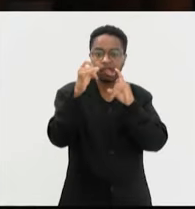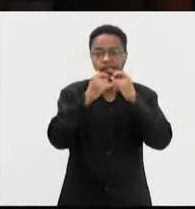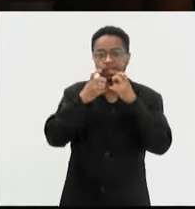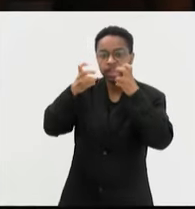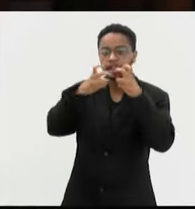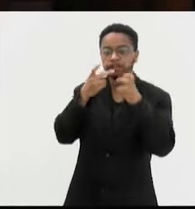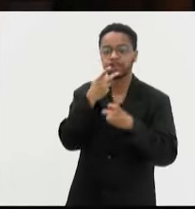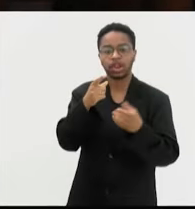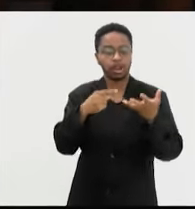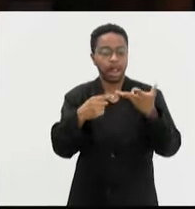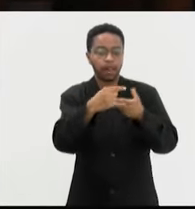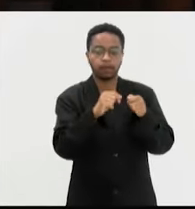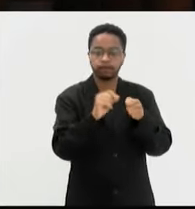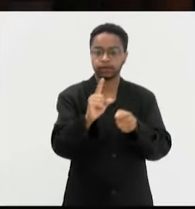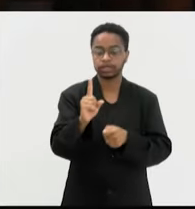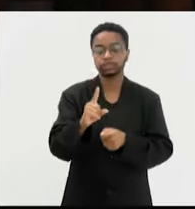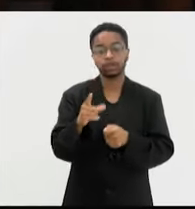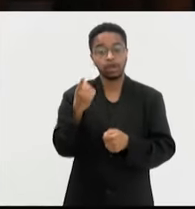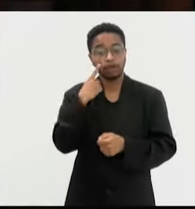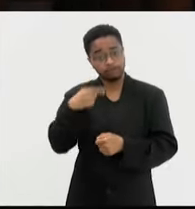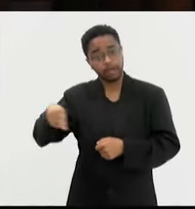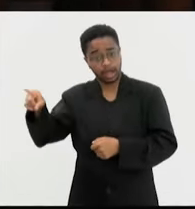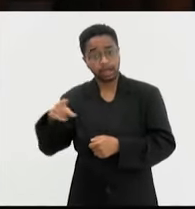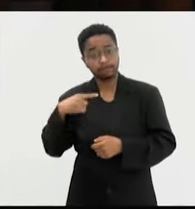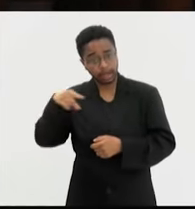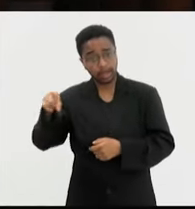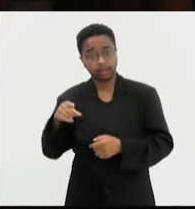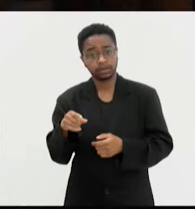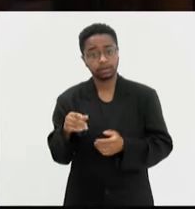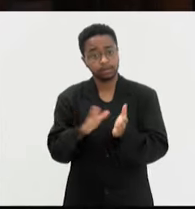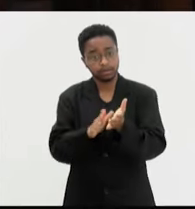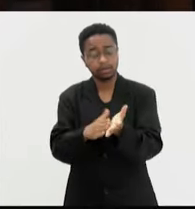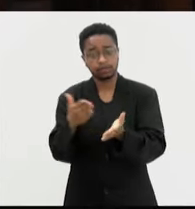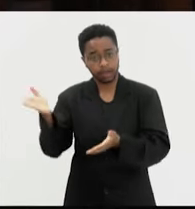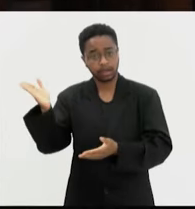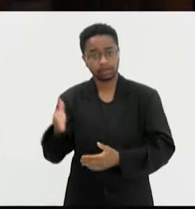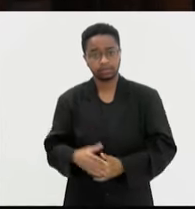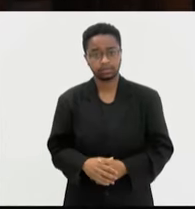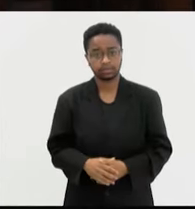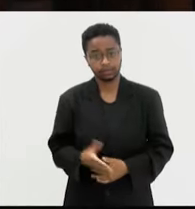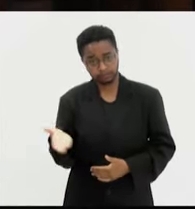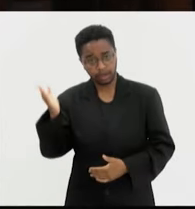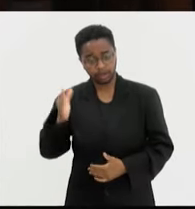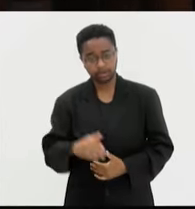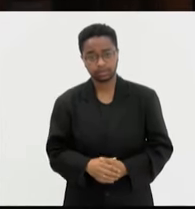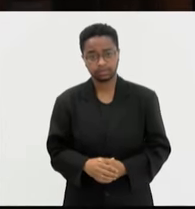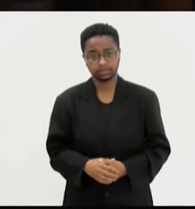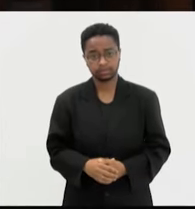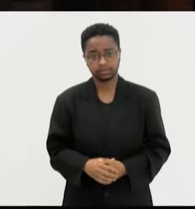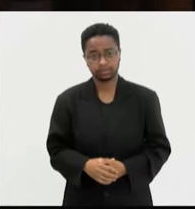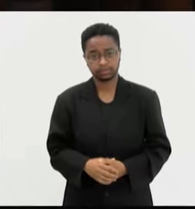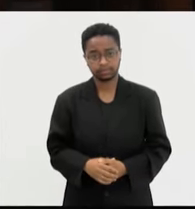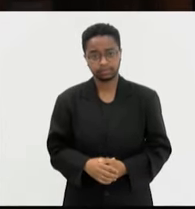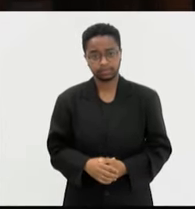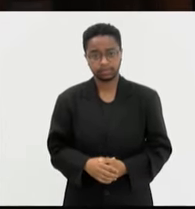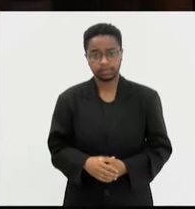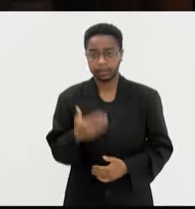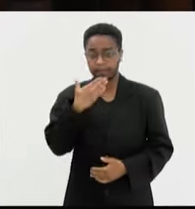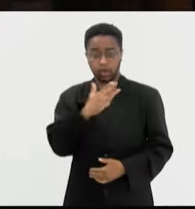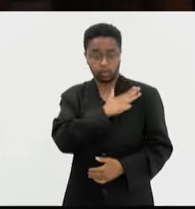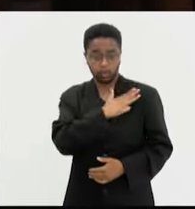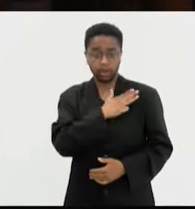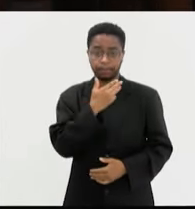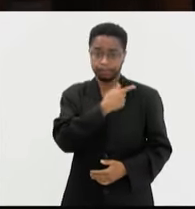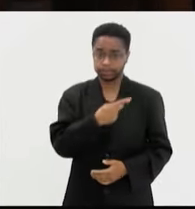não faz isso faz aquilo vai lá e cobra lá PDF 635 vai lá e cobra vai lá e Coba o Lula lá o